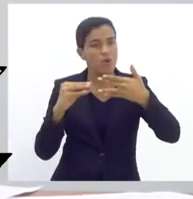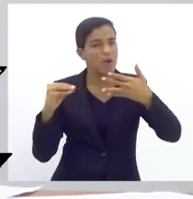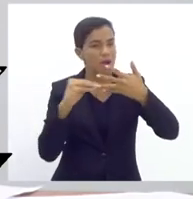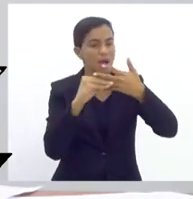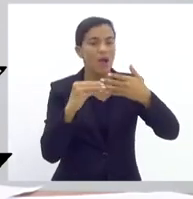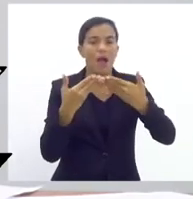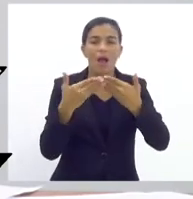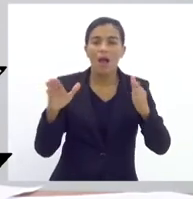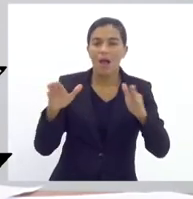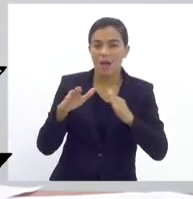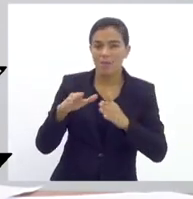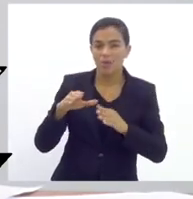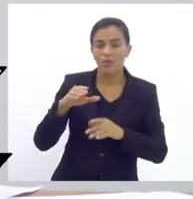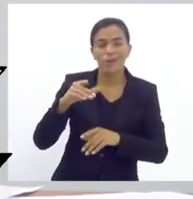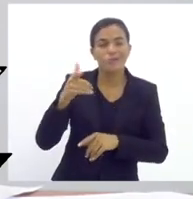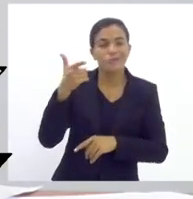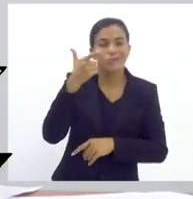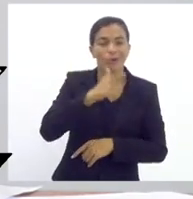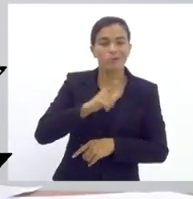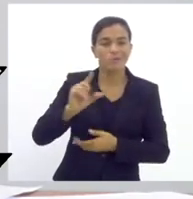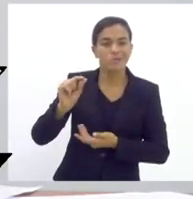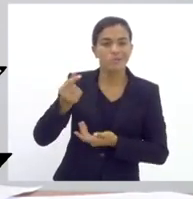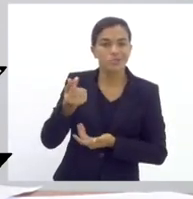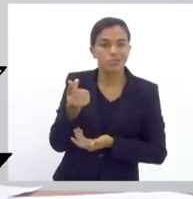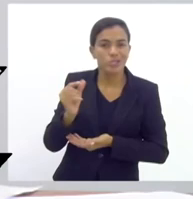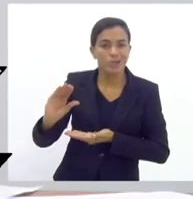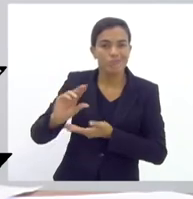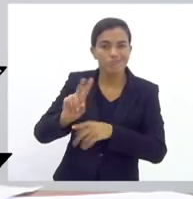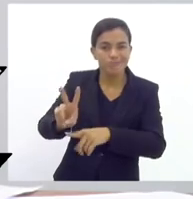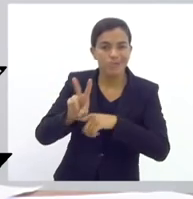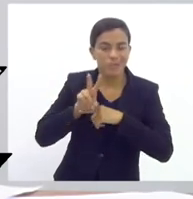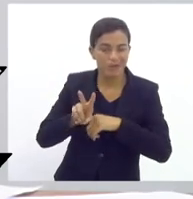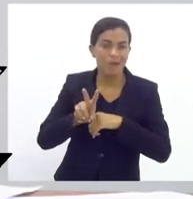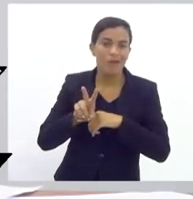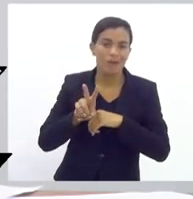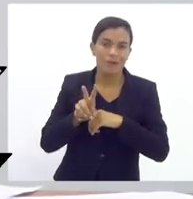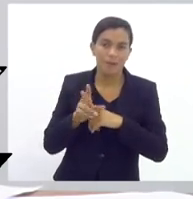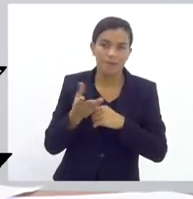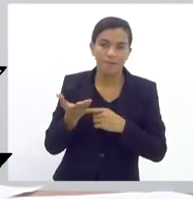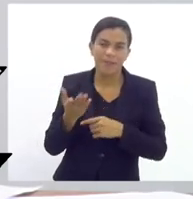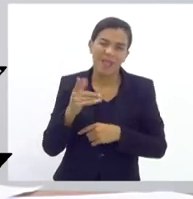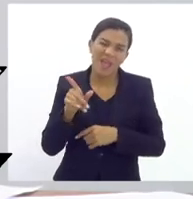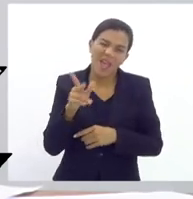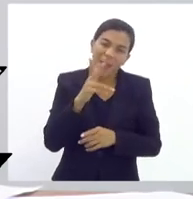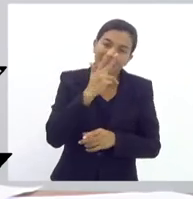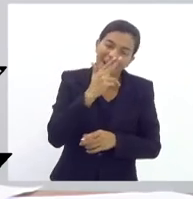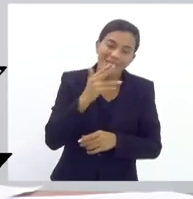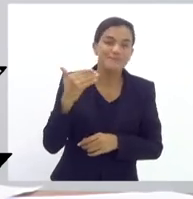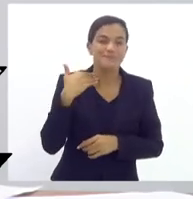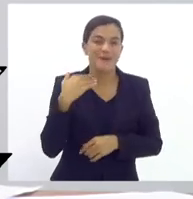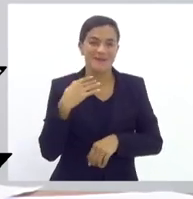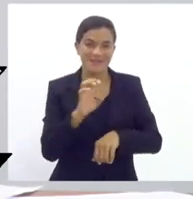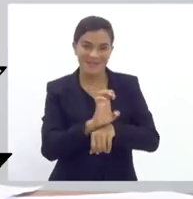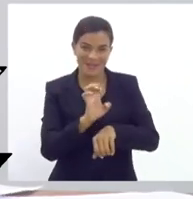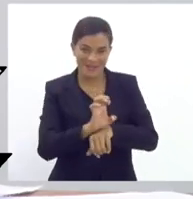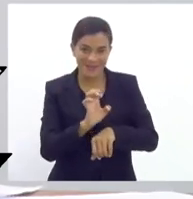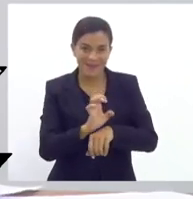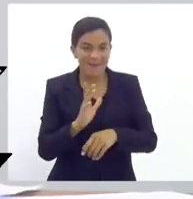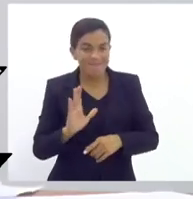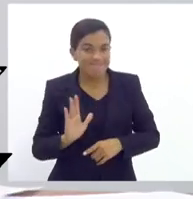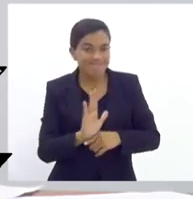crédito que a agência Estadual de é o nosso parecer banco Estadual que fomenta